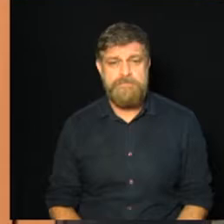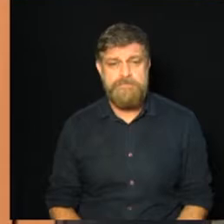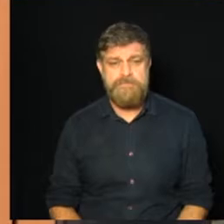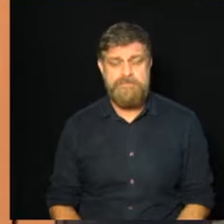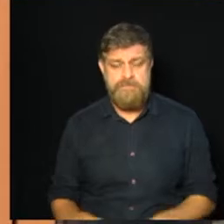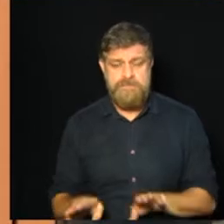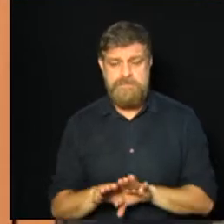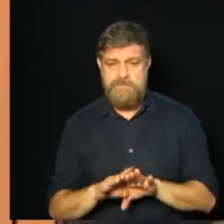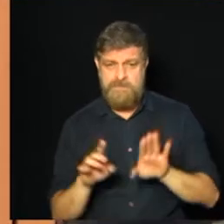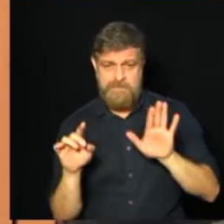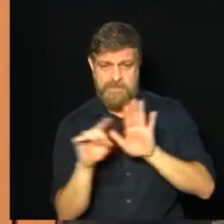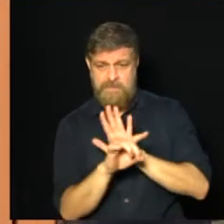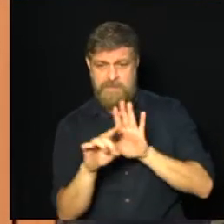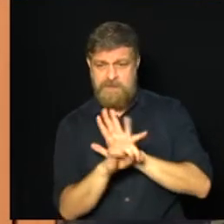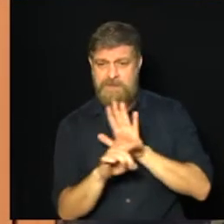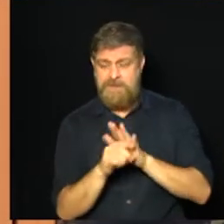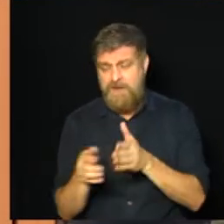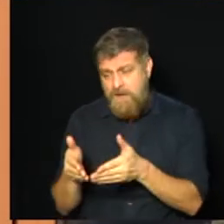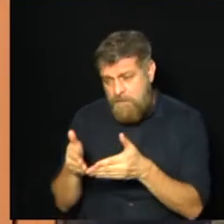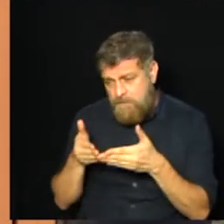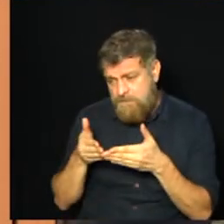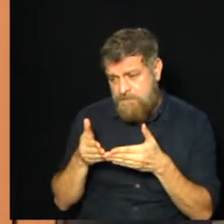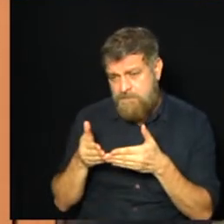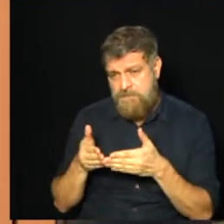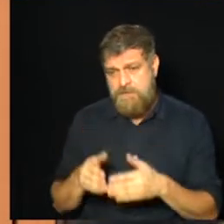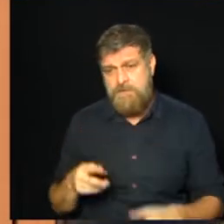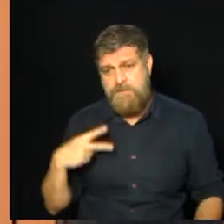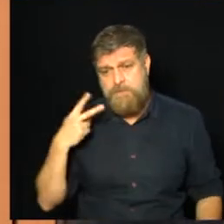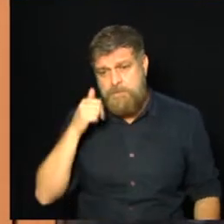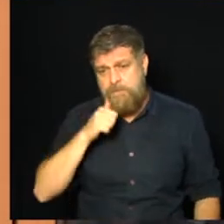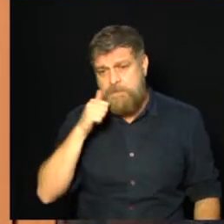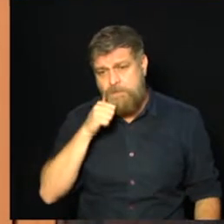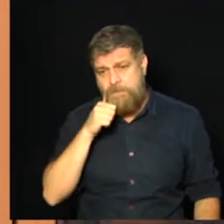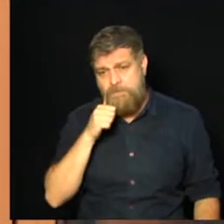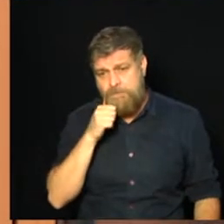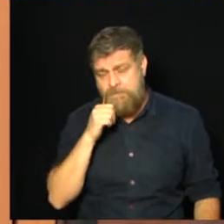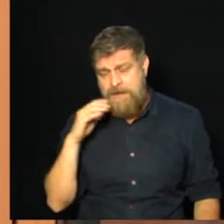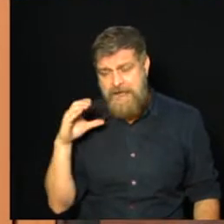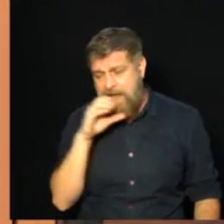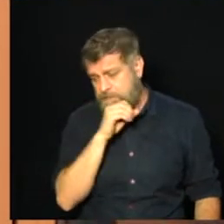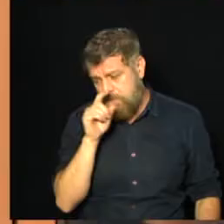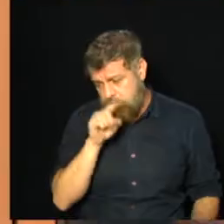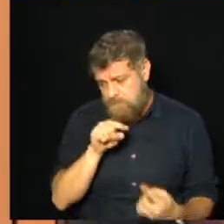alguns questionamentos. Também vou pedir a gentileza, vereadora, que seja bem objetiva.